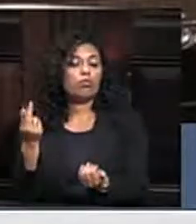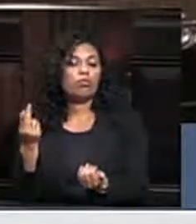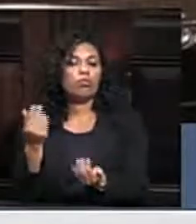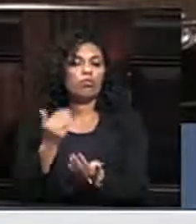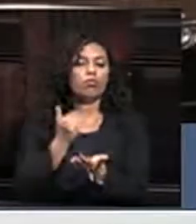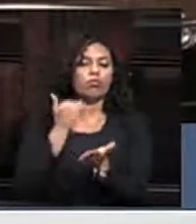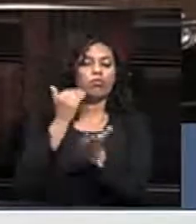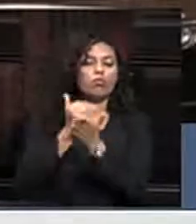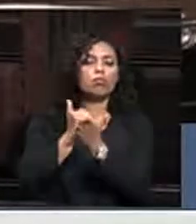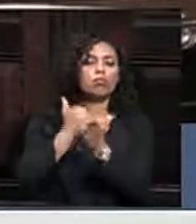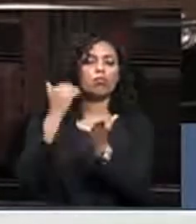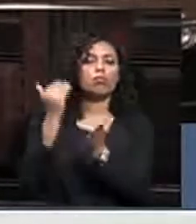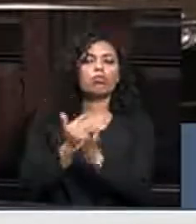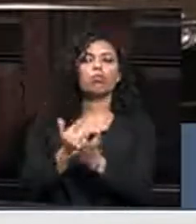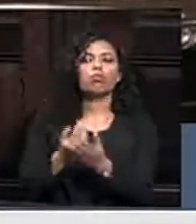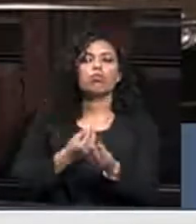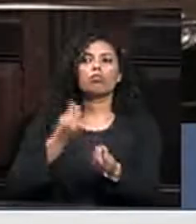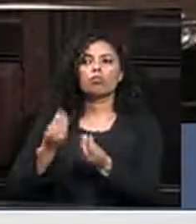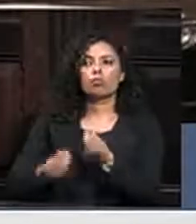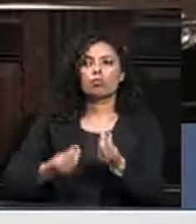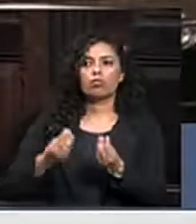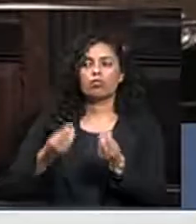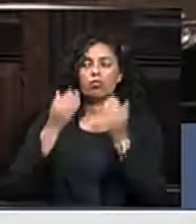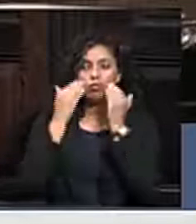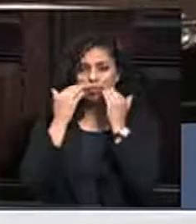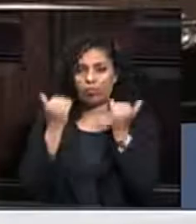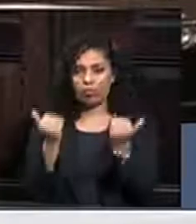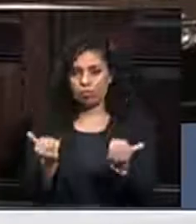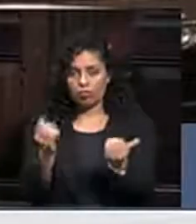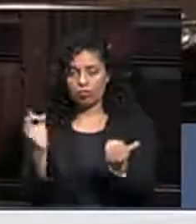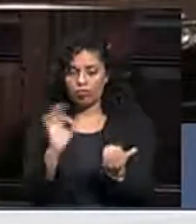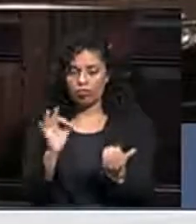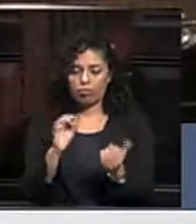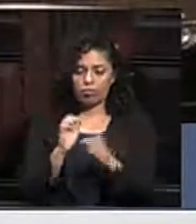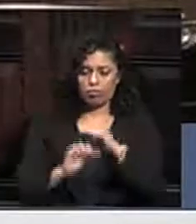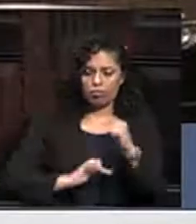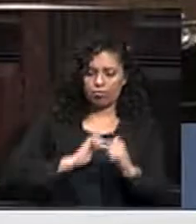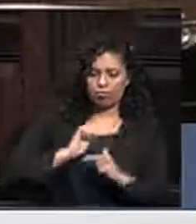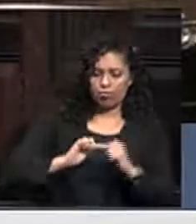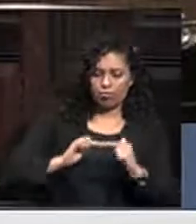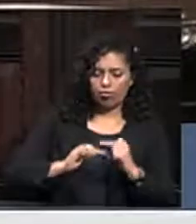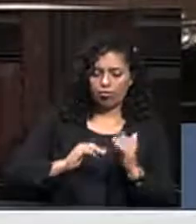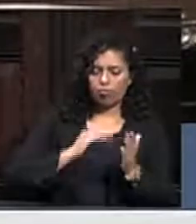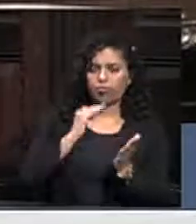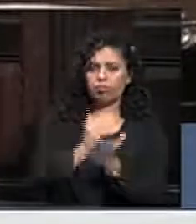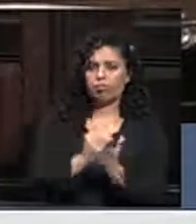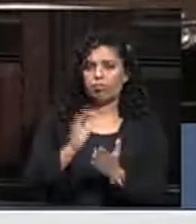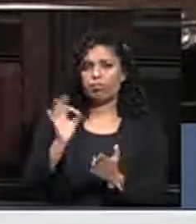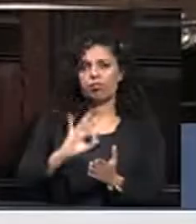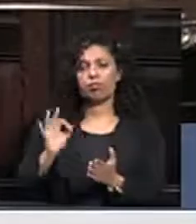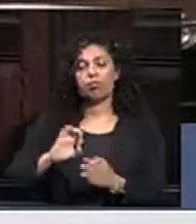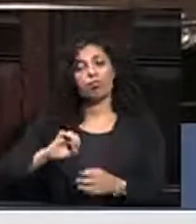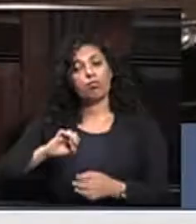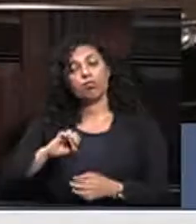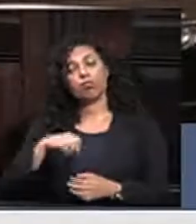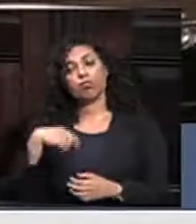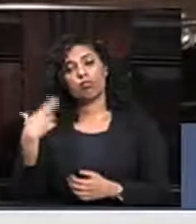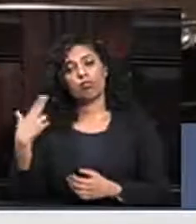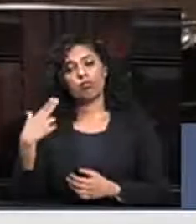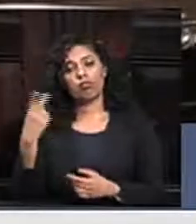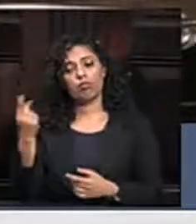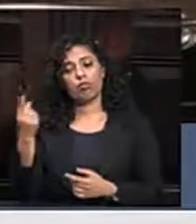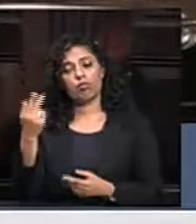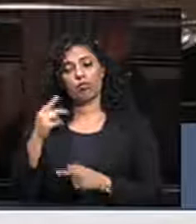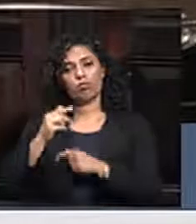esse incentivo fiscal, se fosse na geração de emprego ou no aumento da